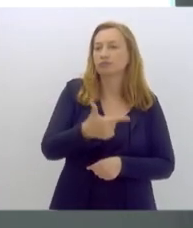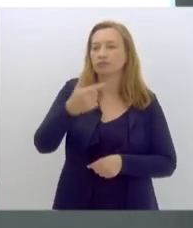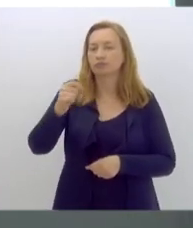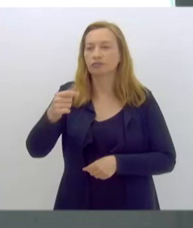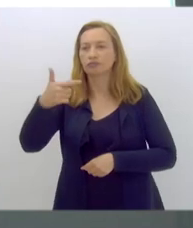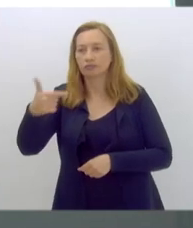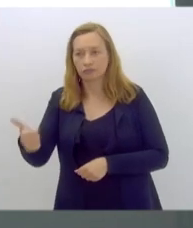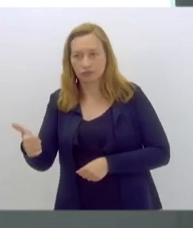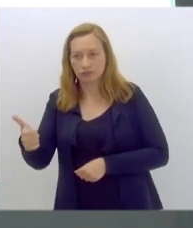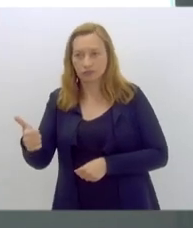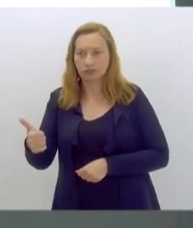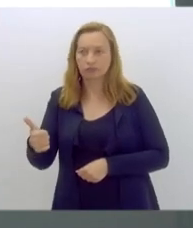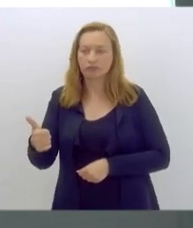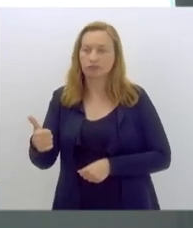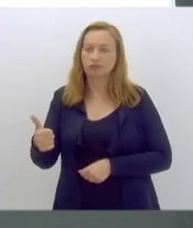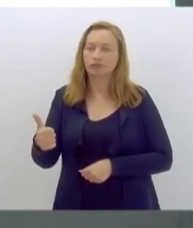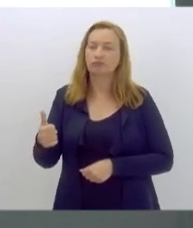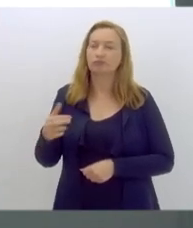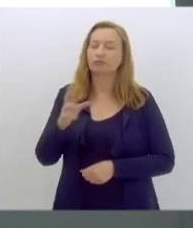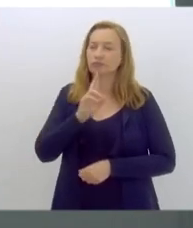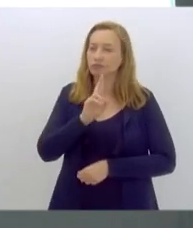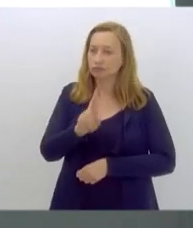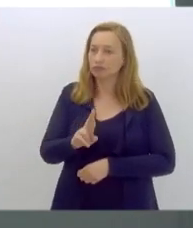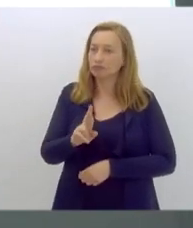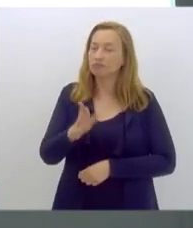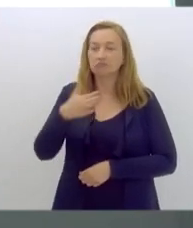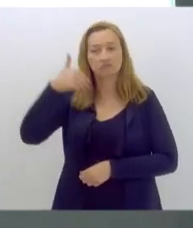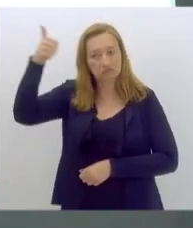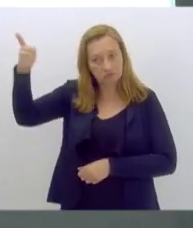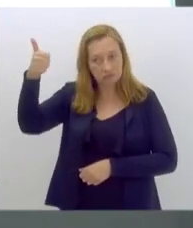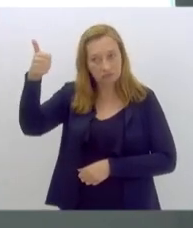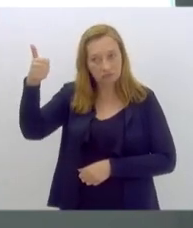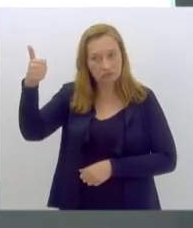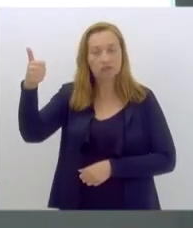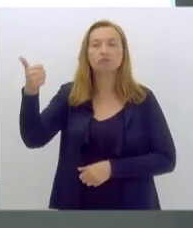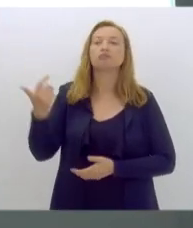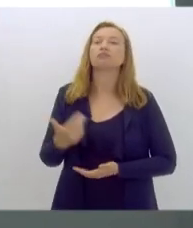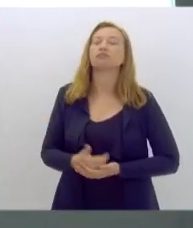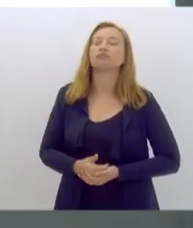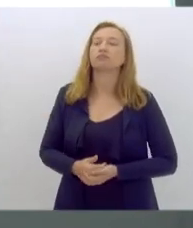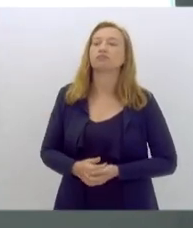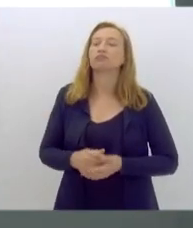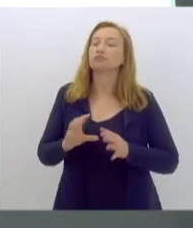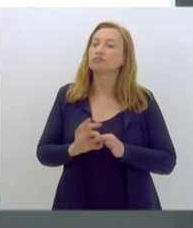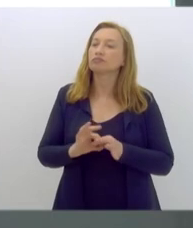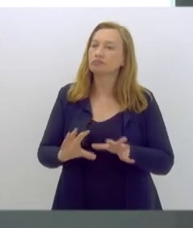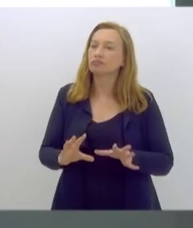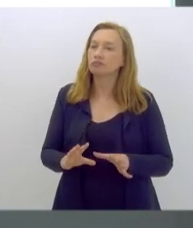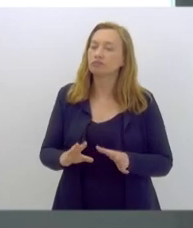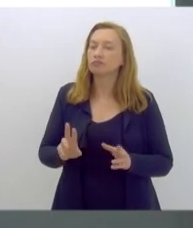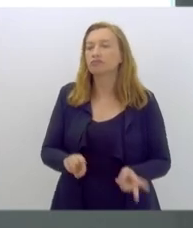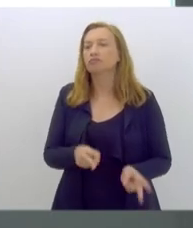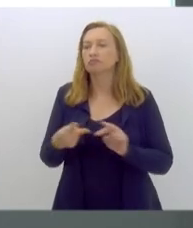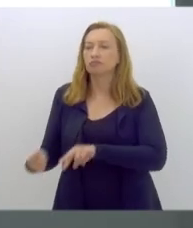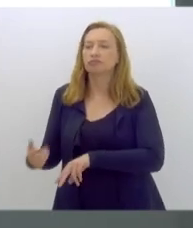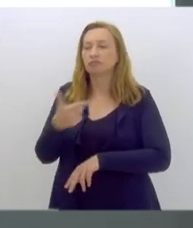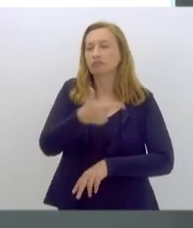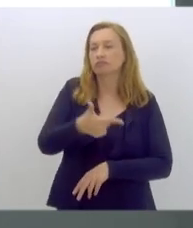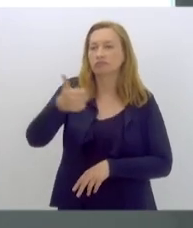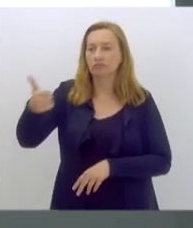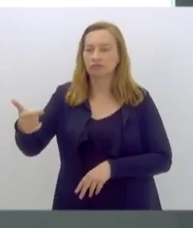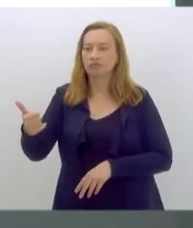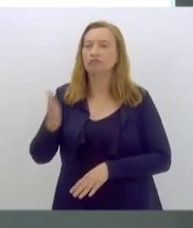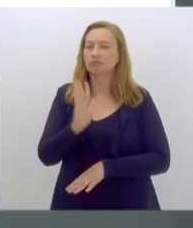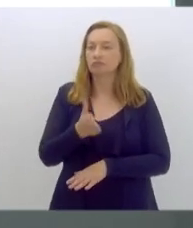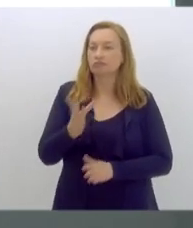2021 com o resultado muito melhor do que esse déficit e isso nos permitiu encaminhar em 2022 já